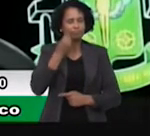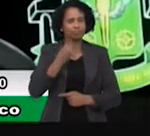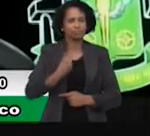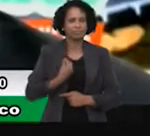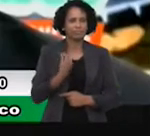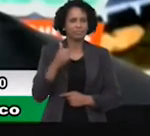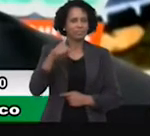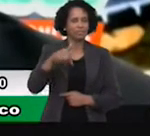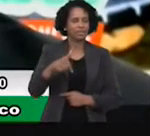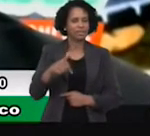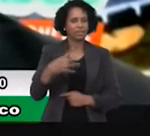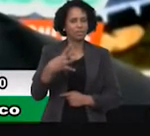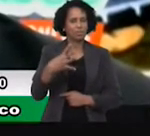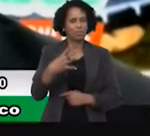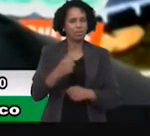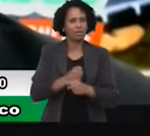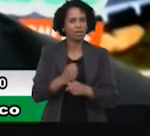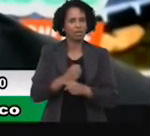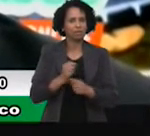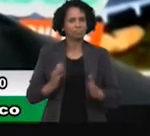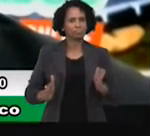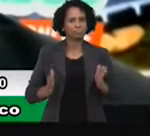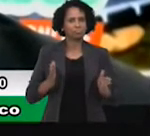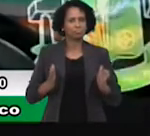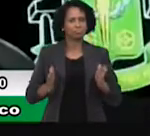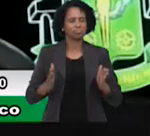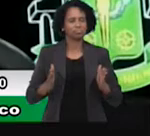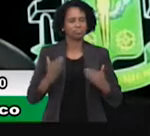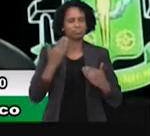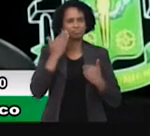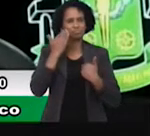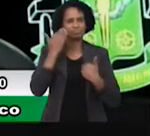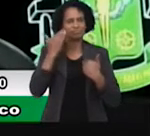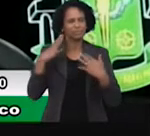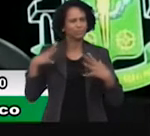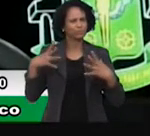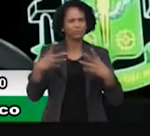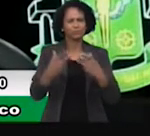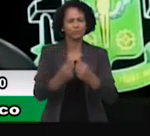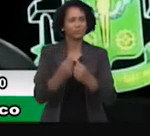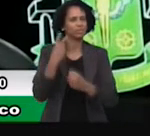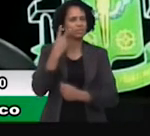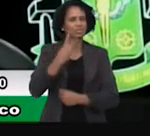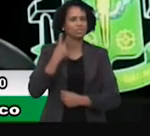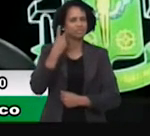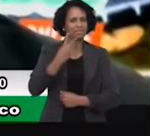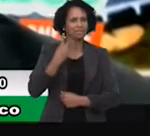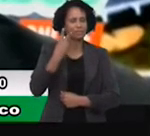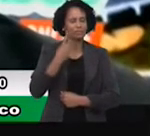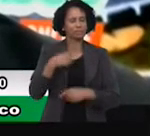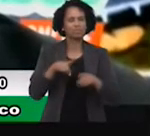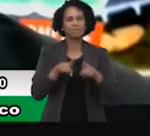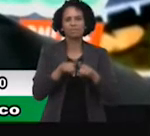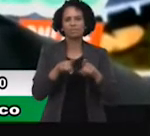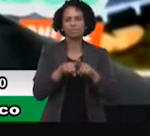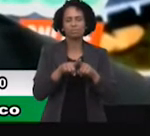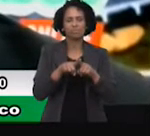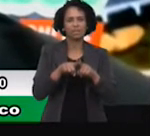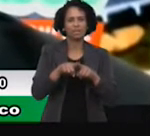a todos os vereadores que a gente aprendeu com cada um, mais experientes, mais jovens como